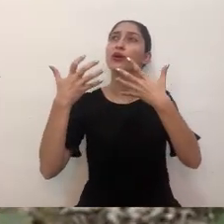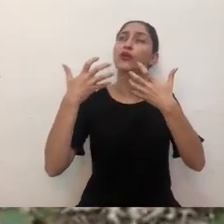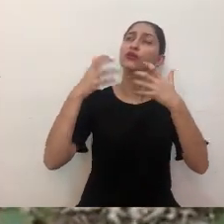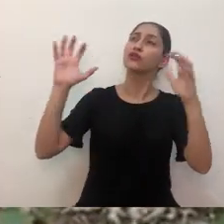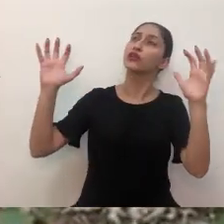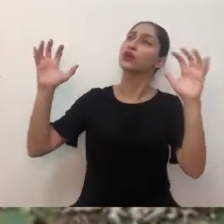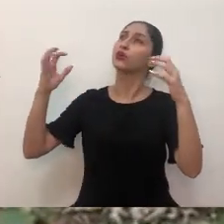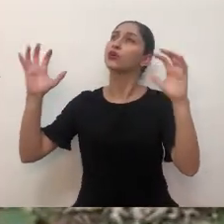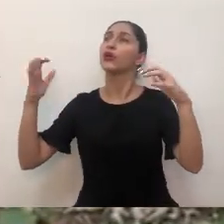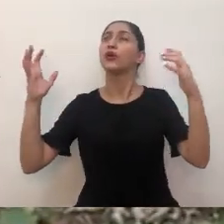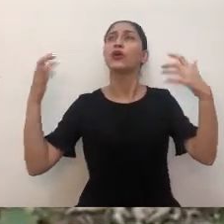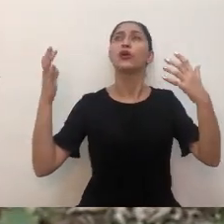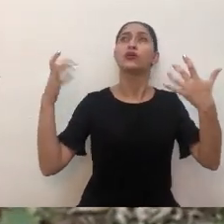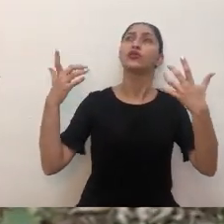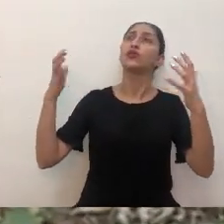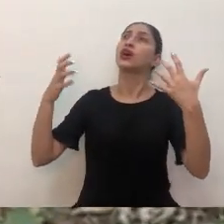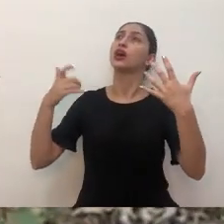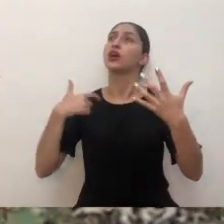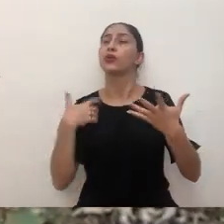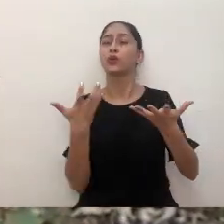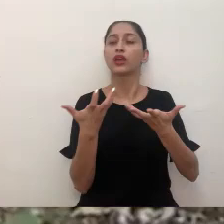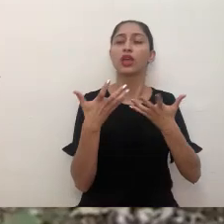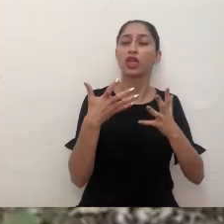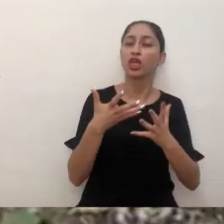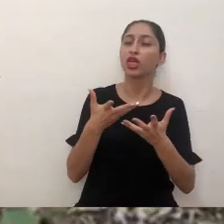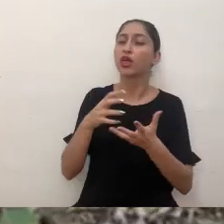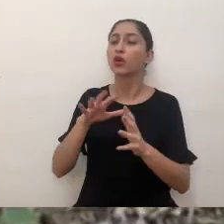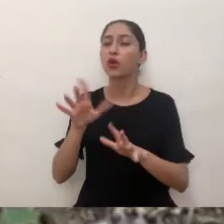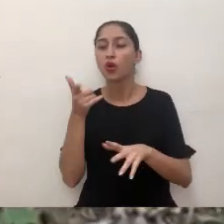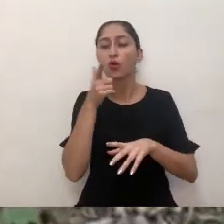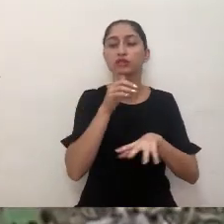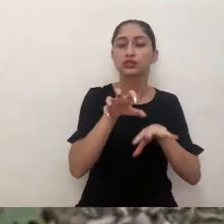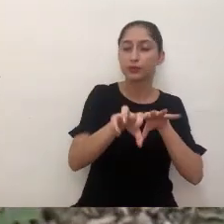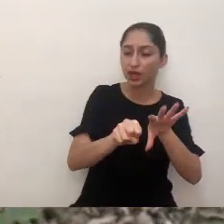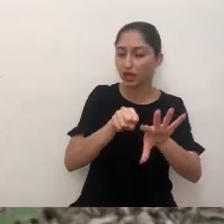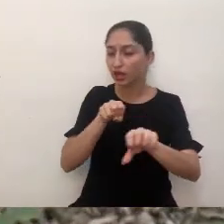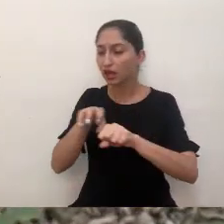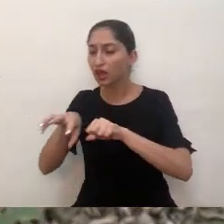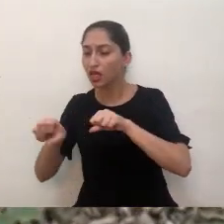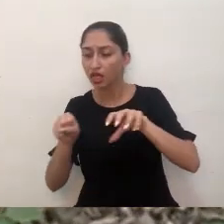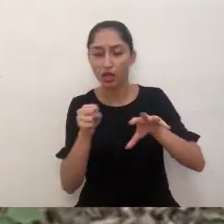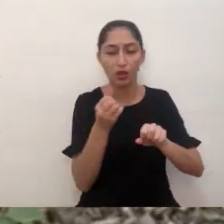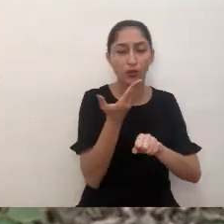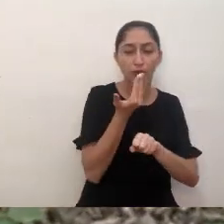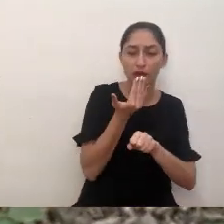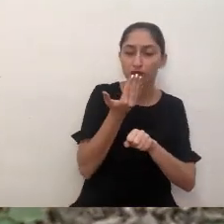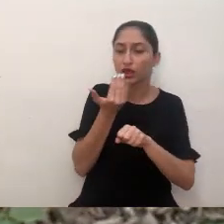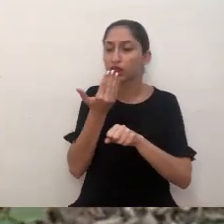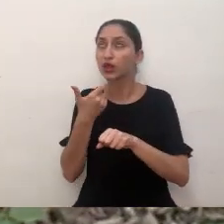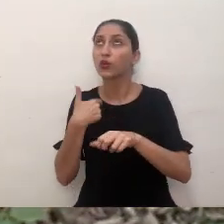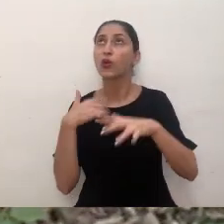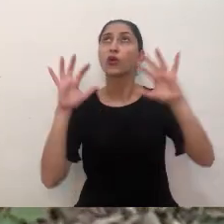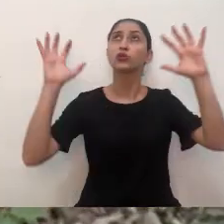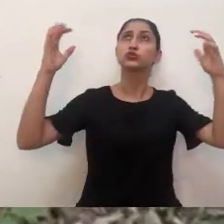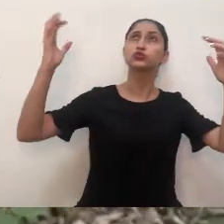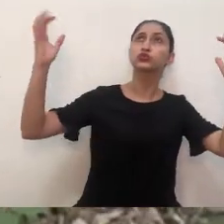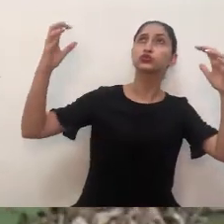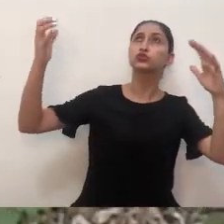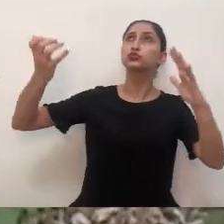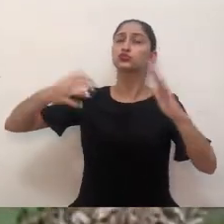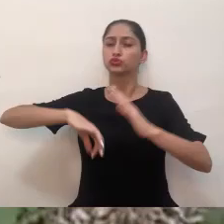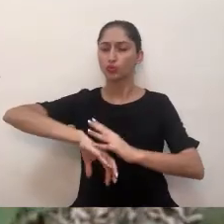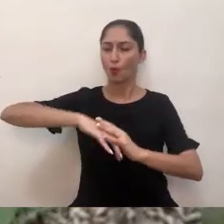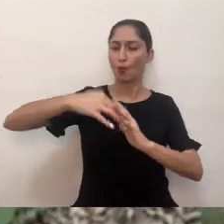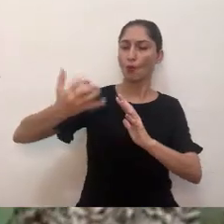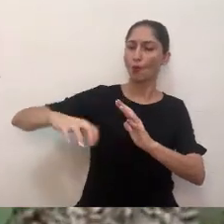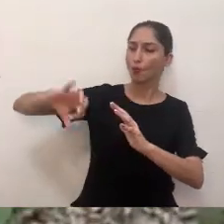a chuva e da terra eu quero o pão. Que do céu eu quero a chuva e da terra